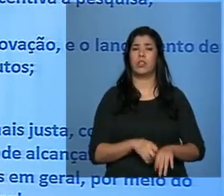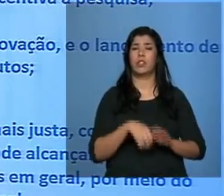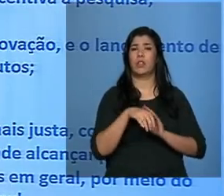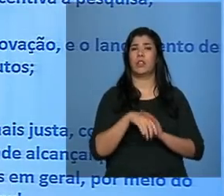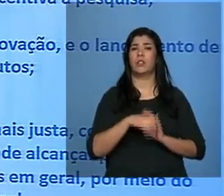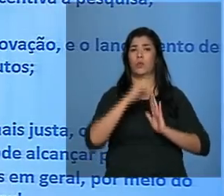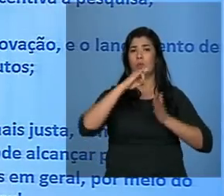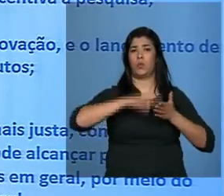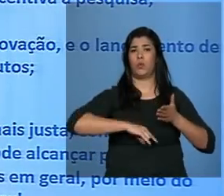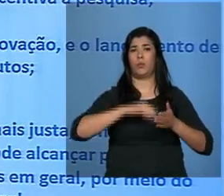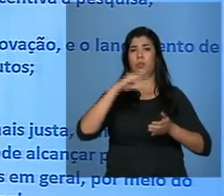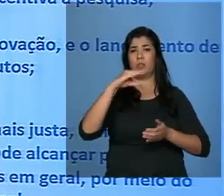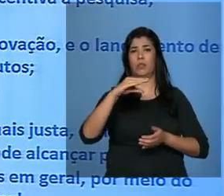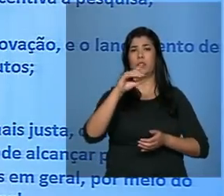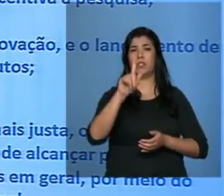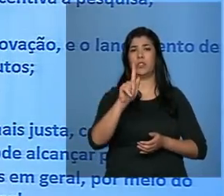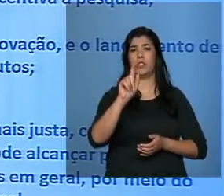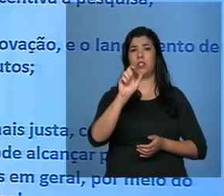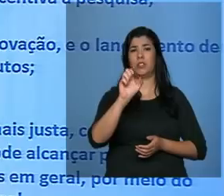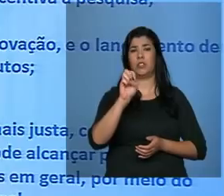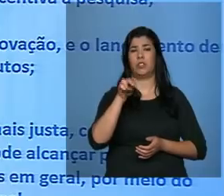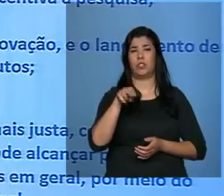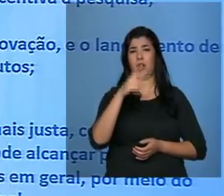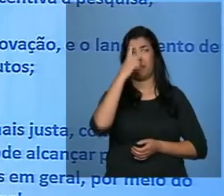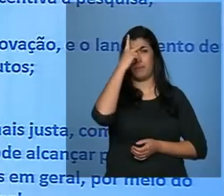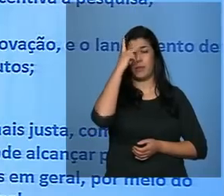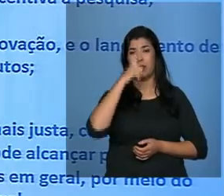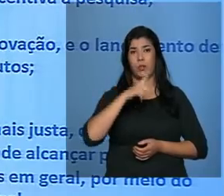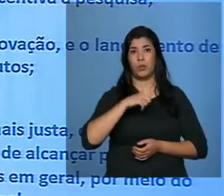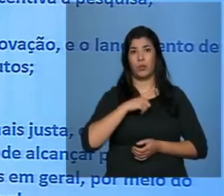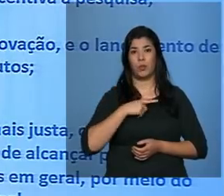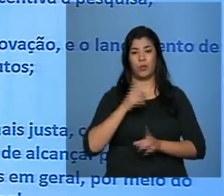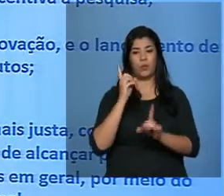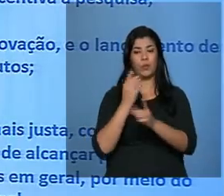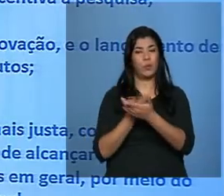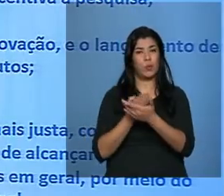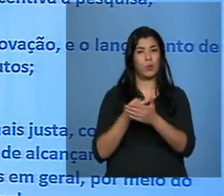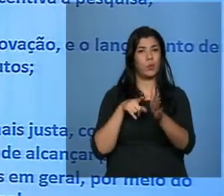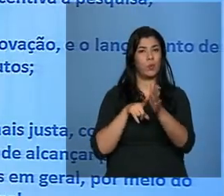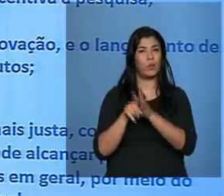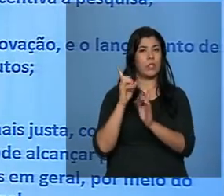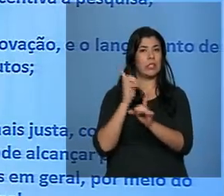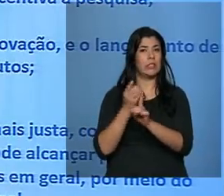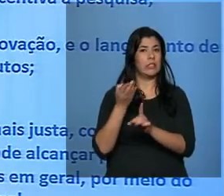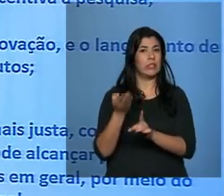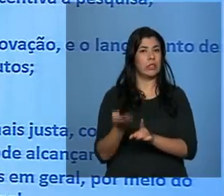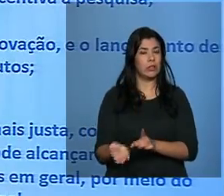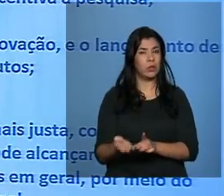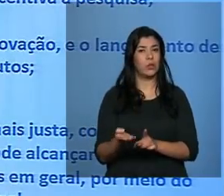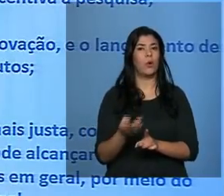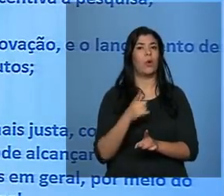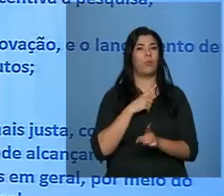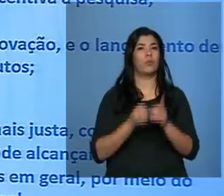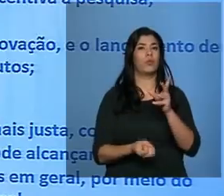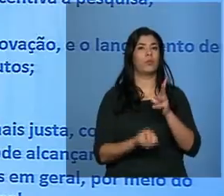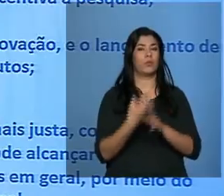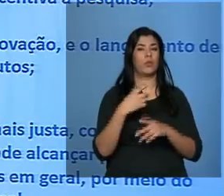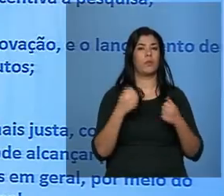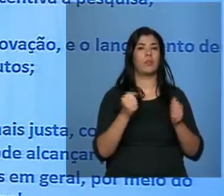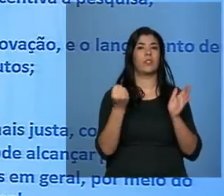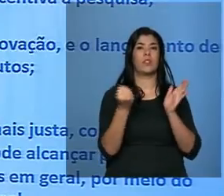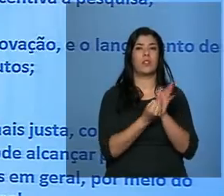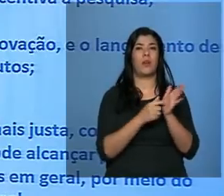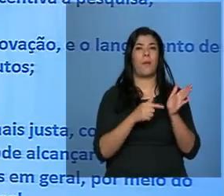porque quem é dono de um detentor de uma patente tinha que esperar uma autorização do CEGEM para poder ter o reconhecimento do NPI. Isso caiu. Isso